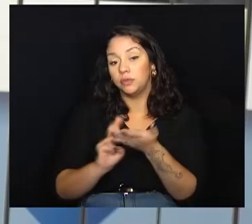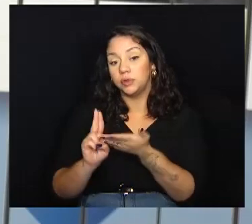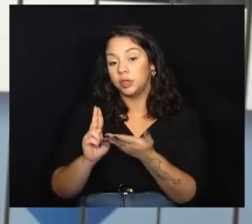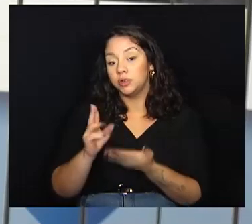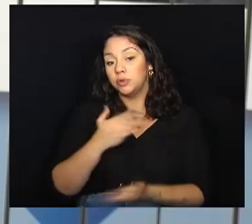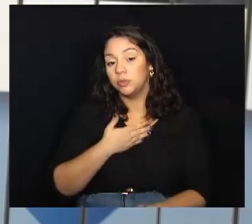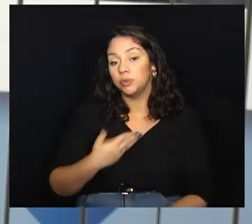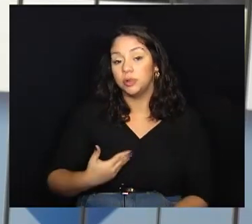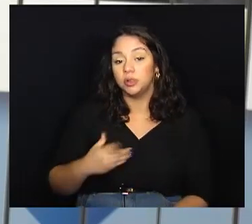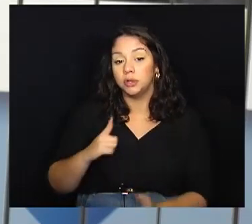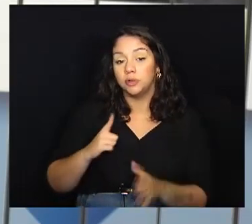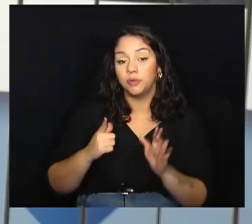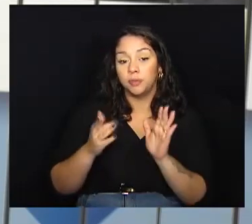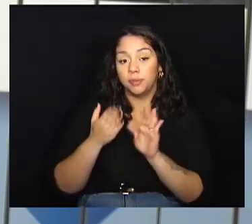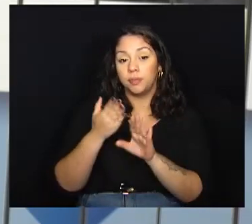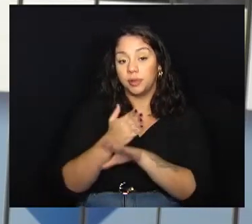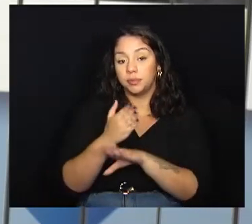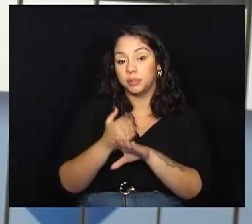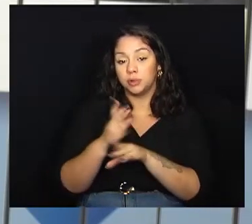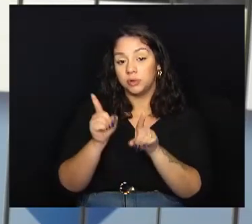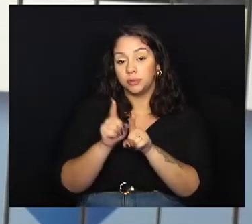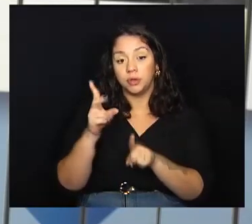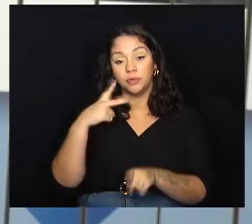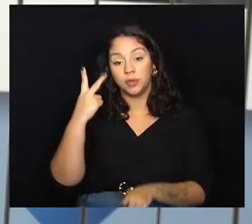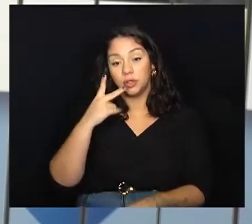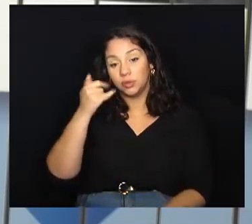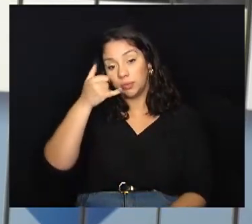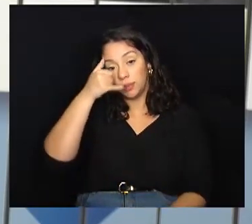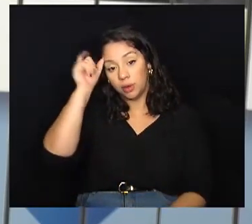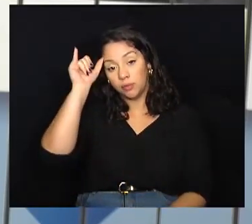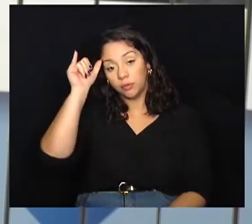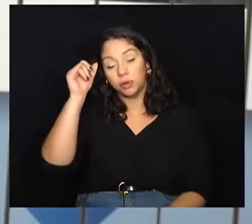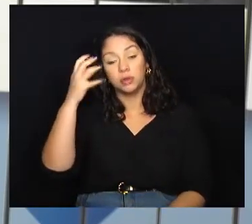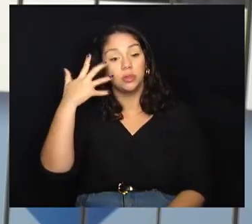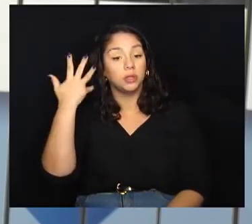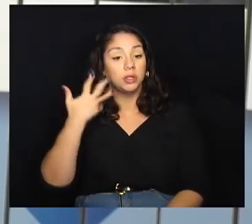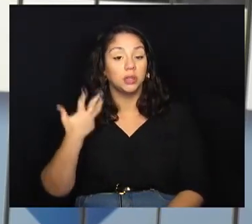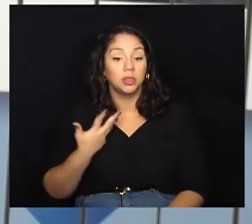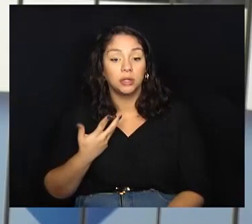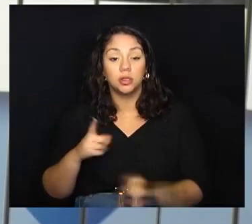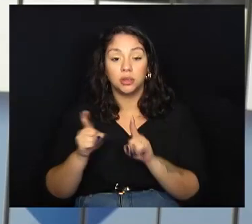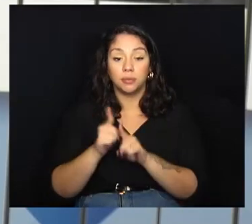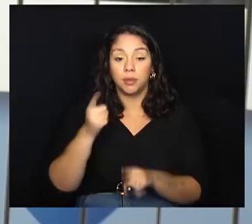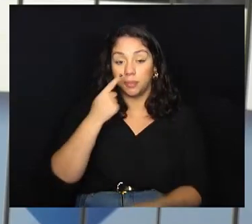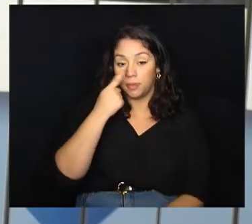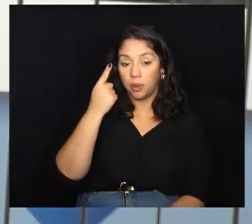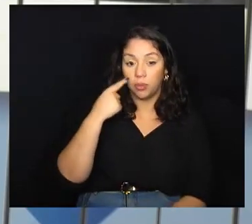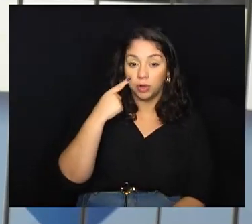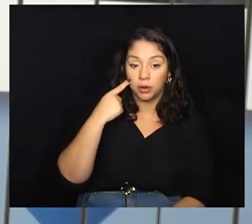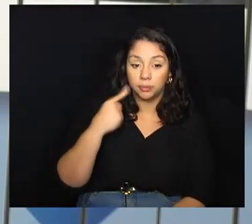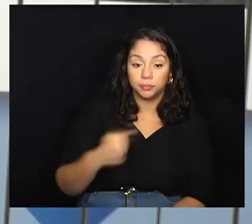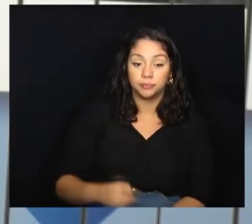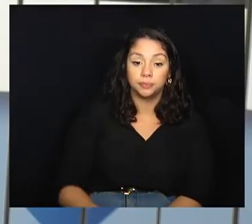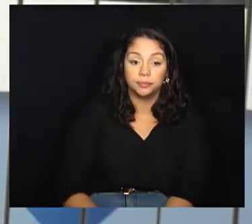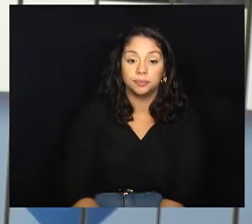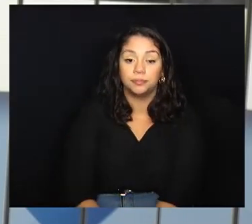com a participação também dos vereadores Paulo Búfalo, Guida Calisto e Paola Miguel.